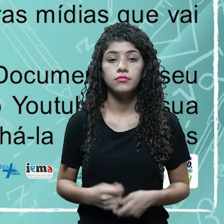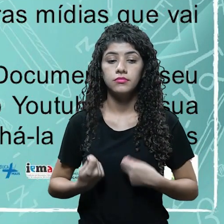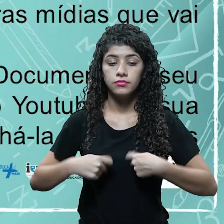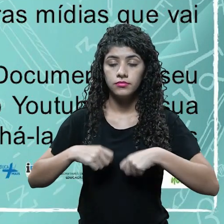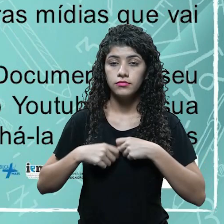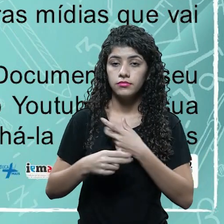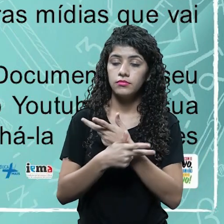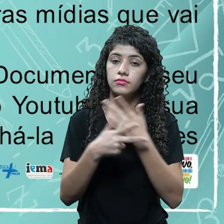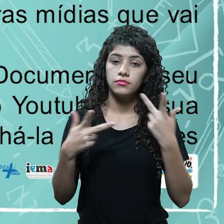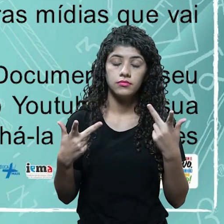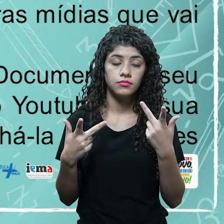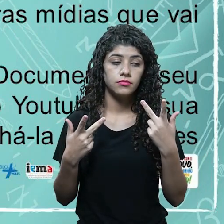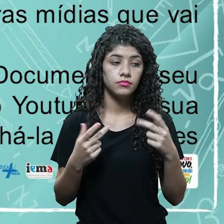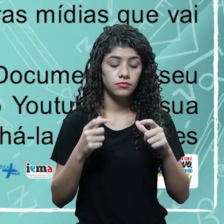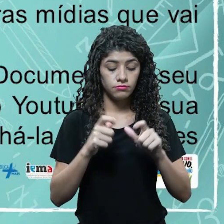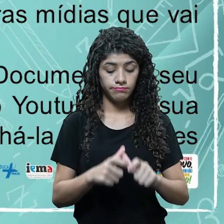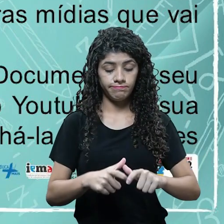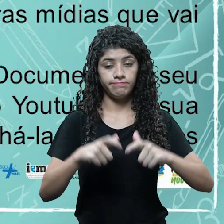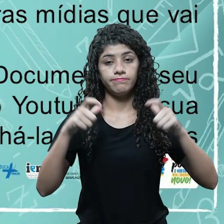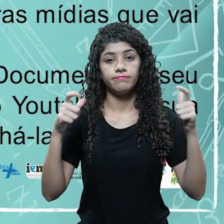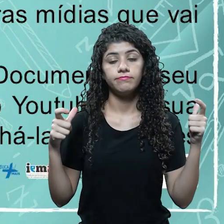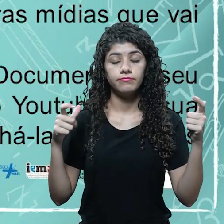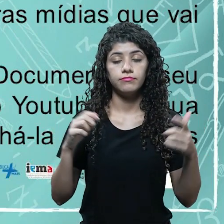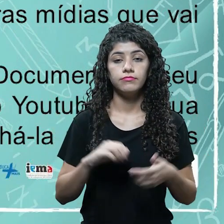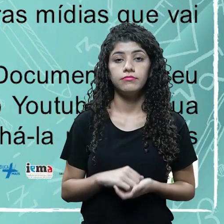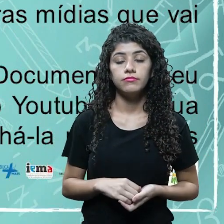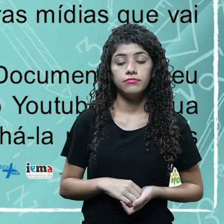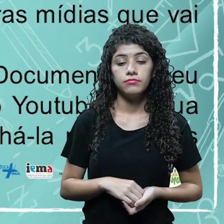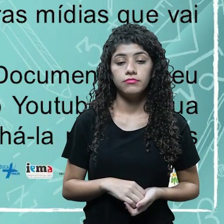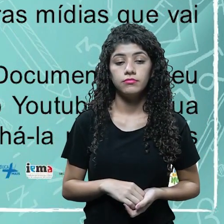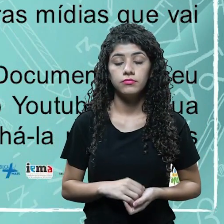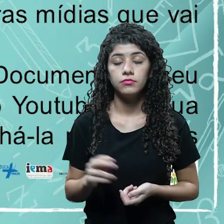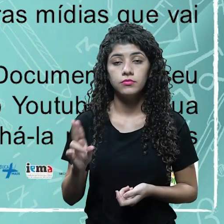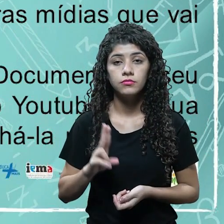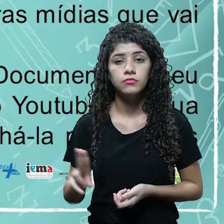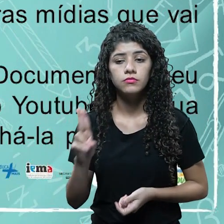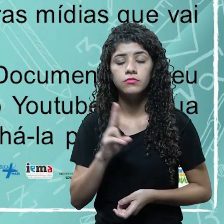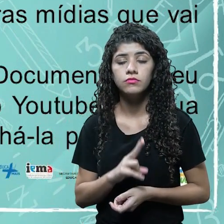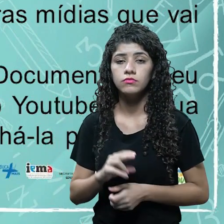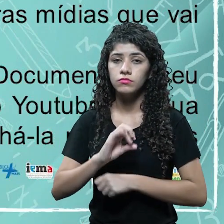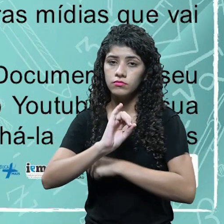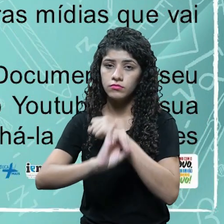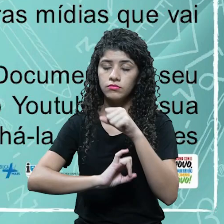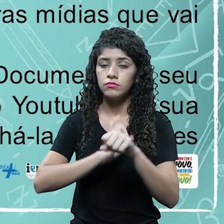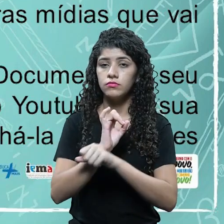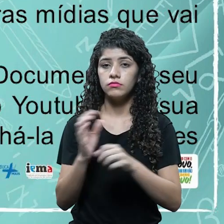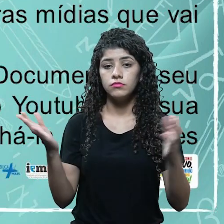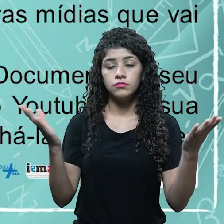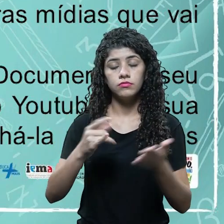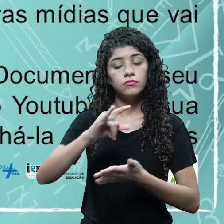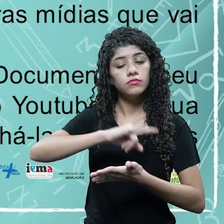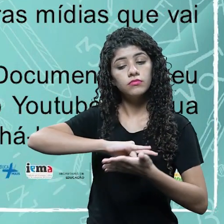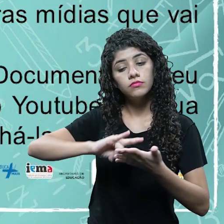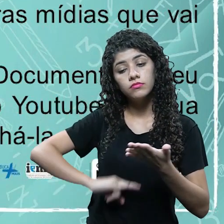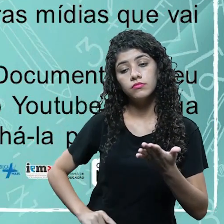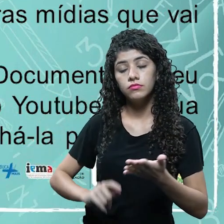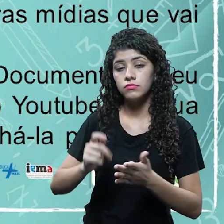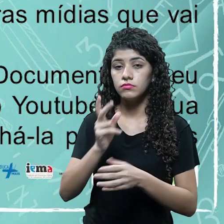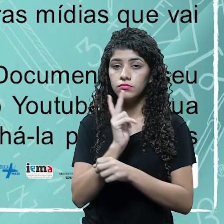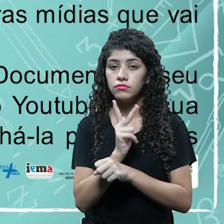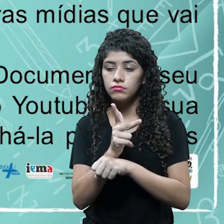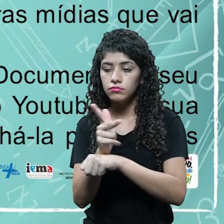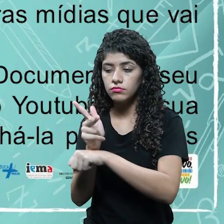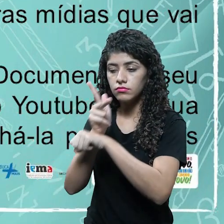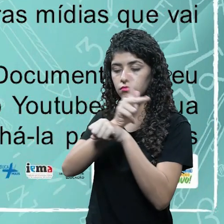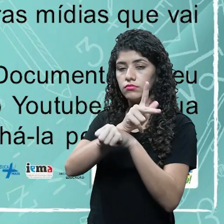mídias que vai maximizar seus resultados, tá? Faça uso do marketing digital nesse momento. Documente o seu evento através de vídeos e posts no